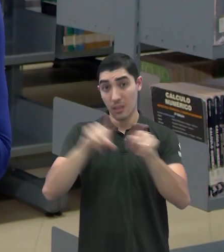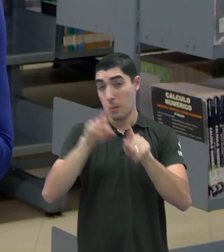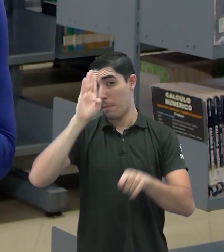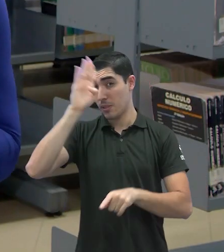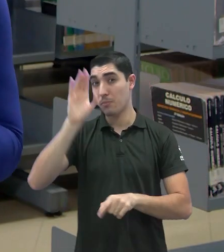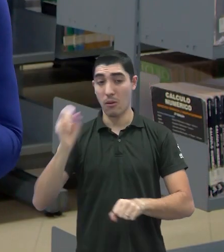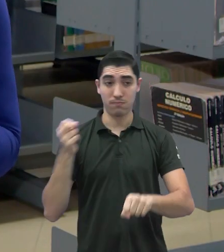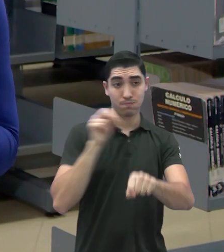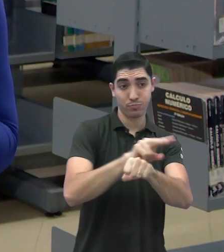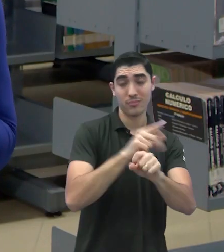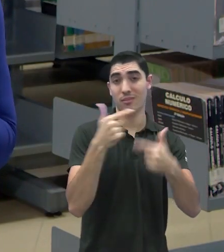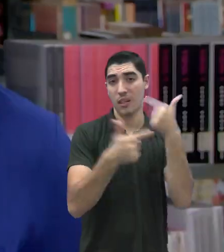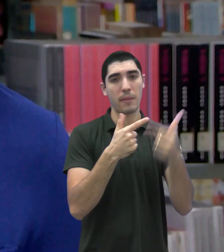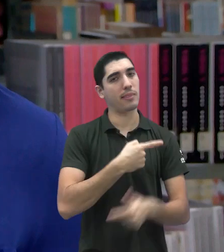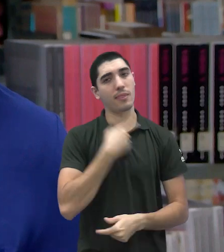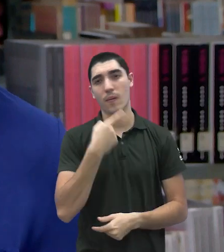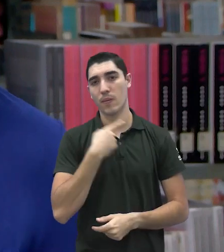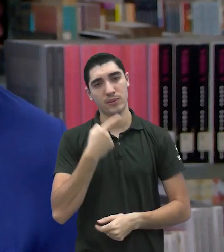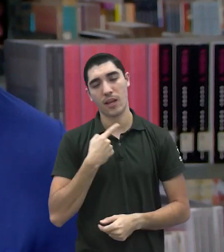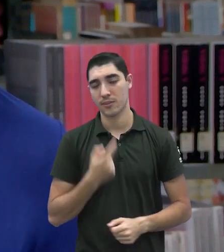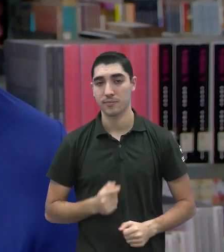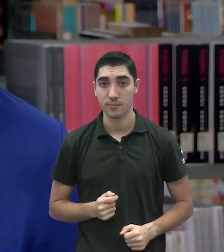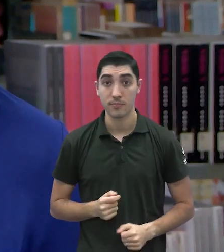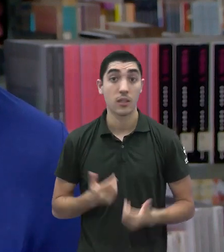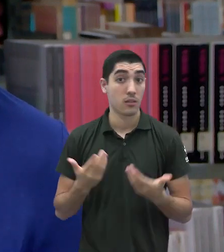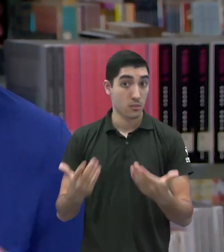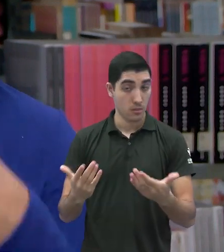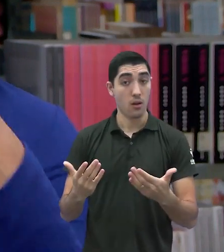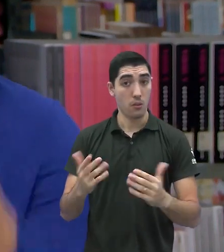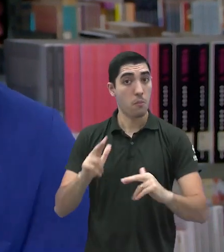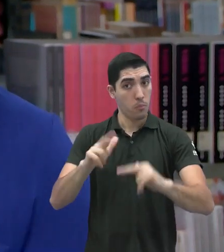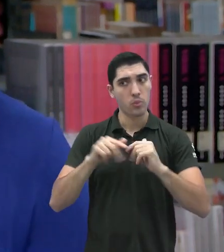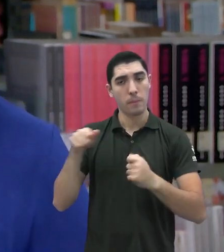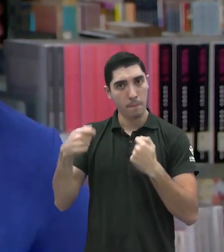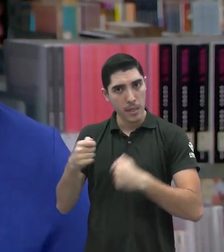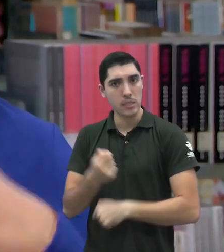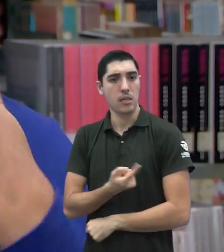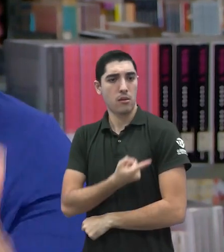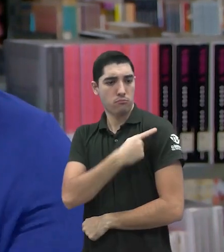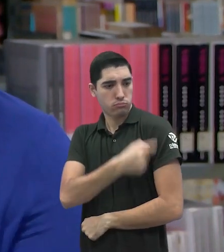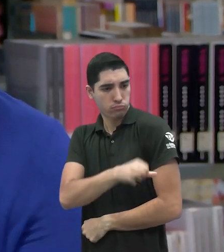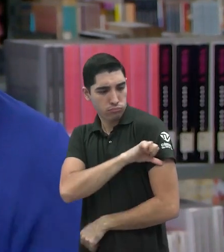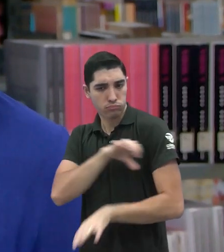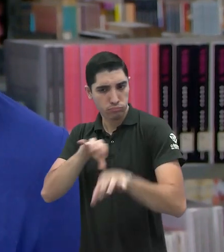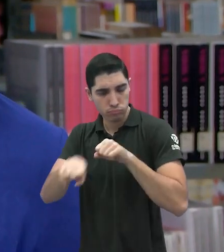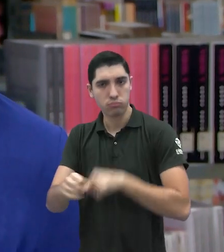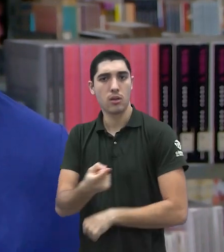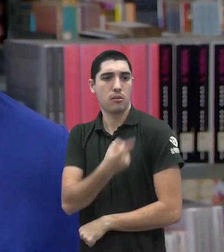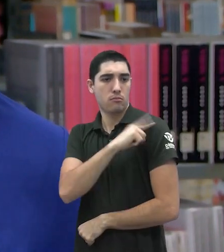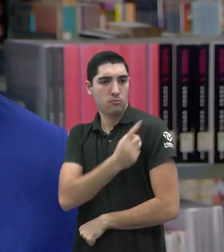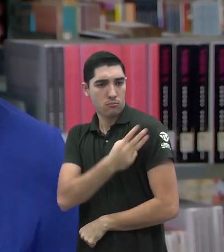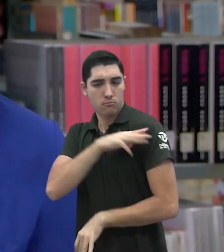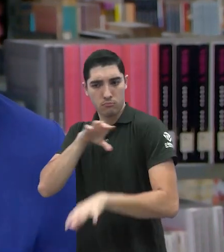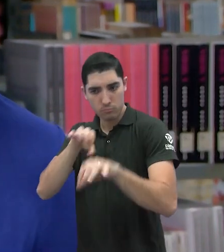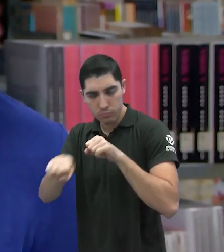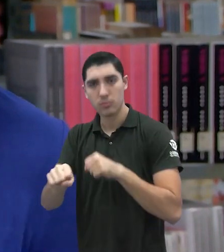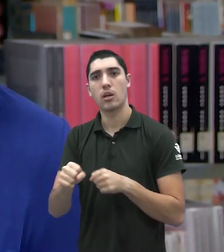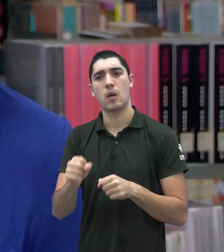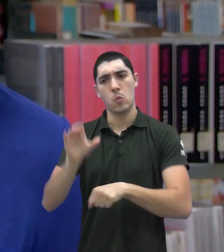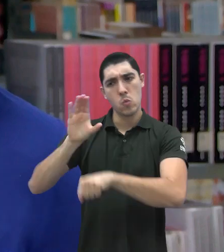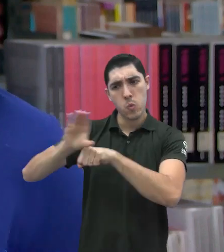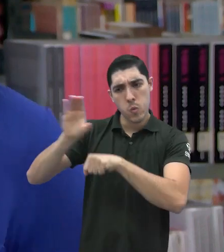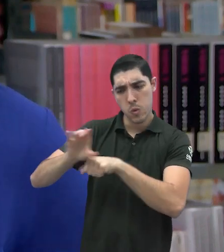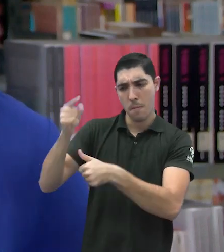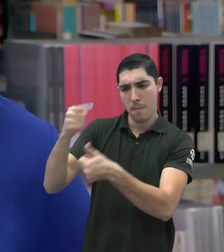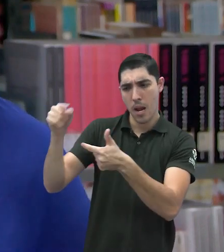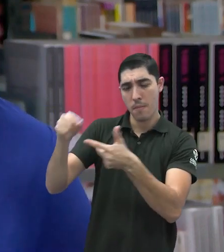no mercado de trabalho. Onde às vezes você precisa o quê? Além do ensino médio, além do terceiro grau, né, de cursos, quer